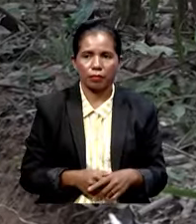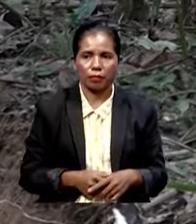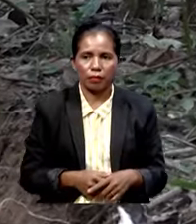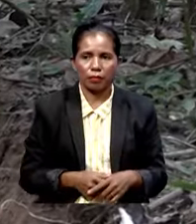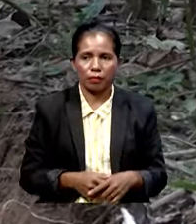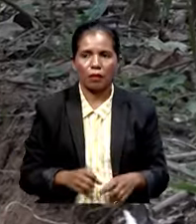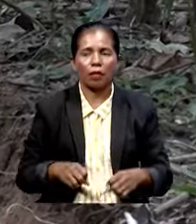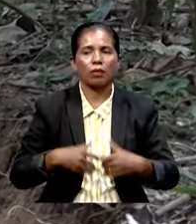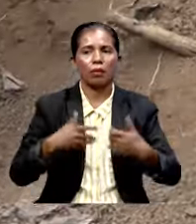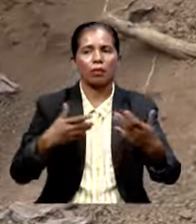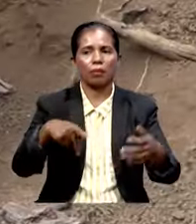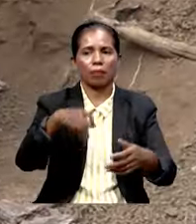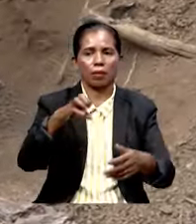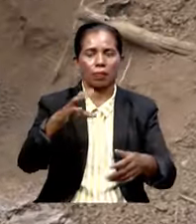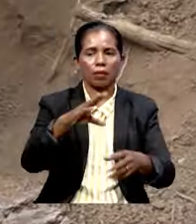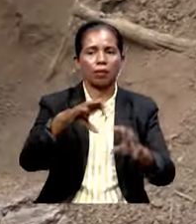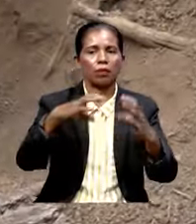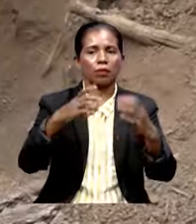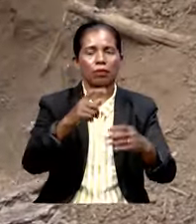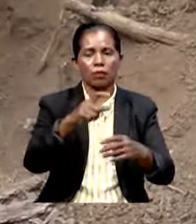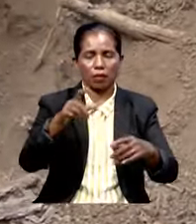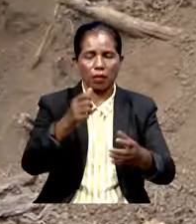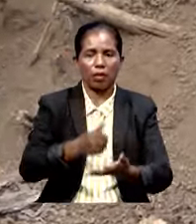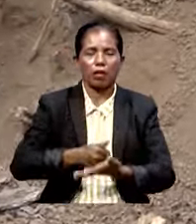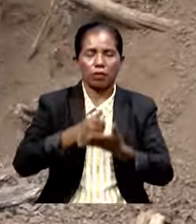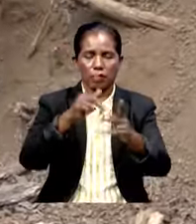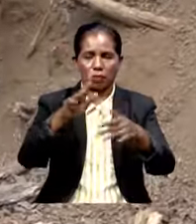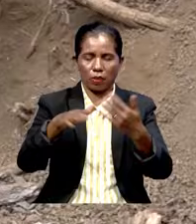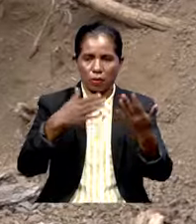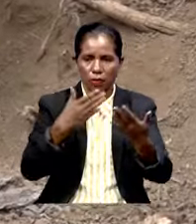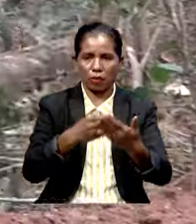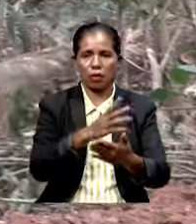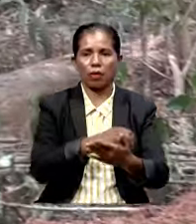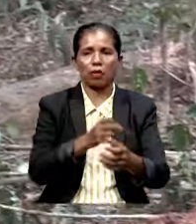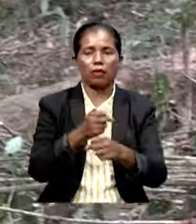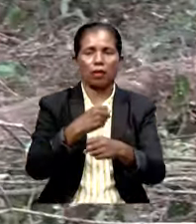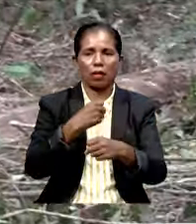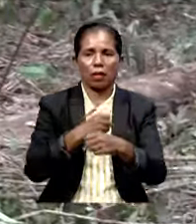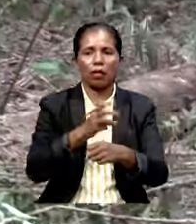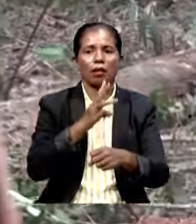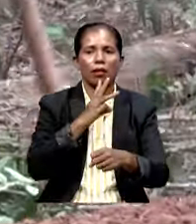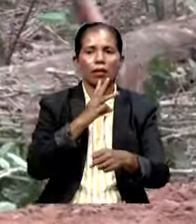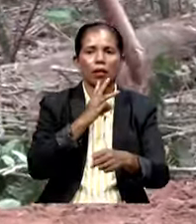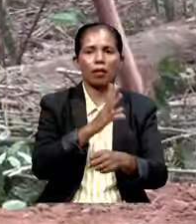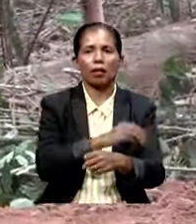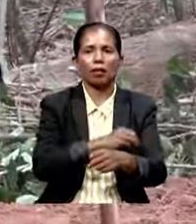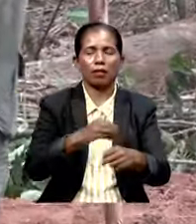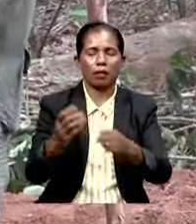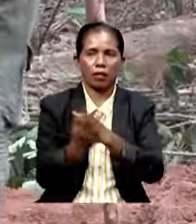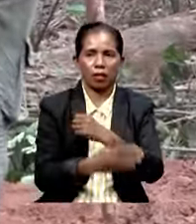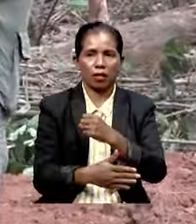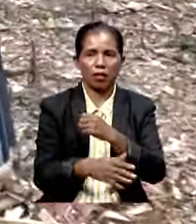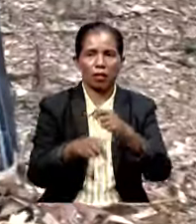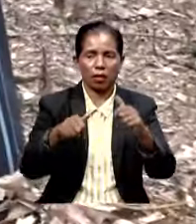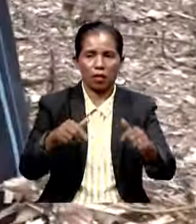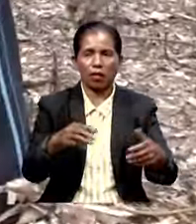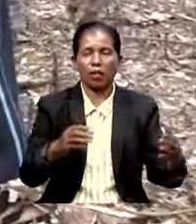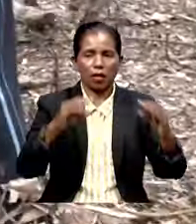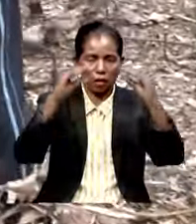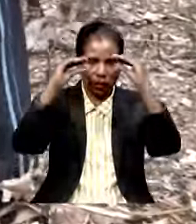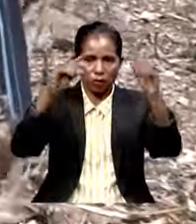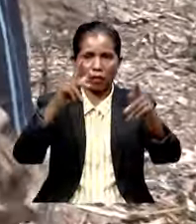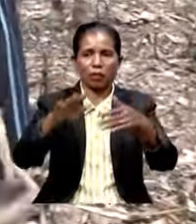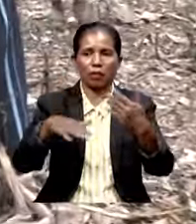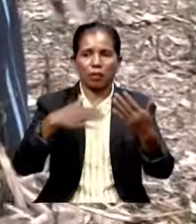O Insa Permacultura Timor-Leste bele ajuda comunidade Sira, o de halo conservação babê e harailaram, liu-liu hanorem